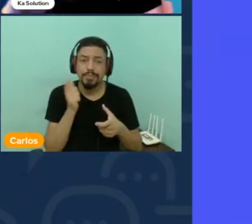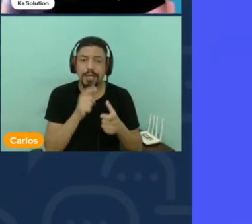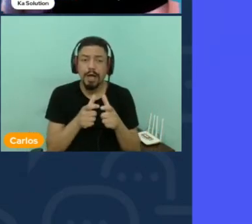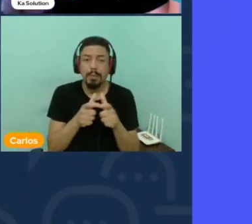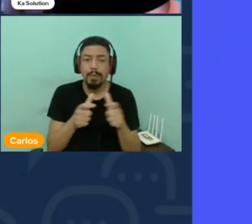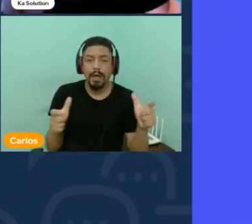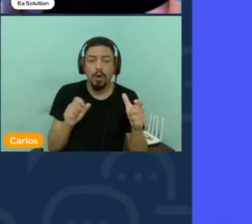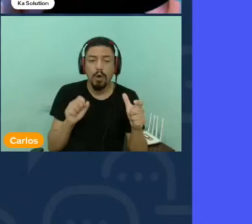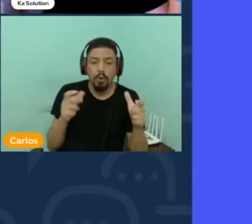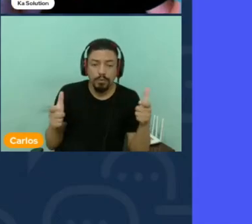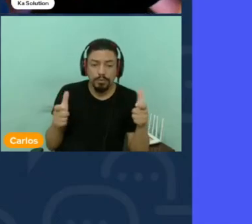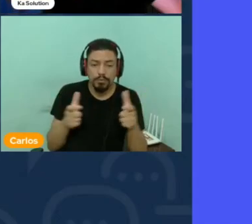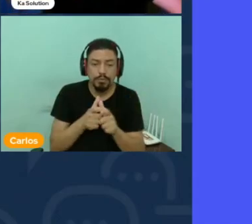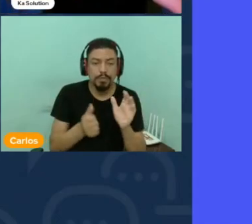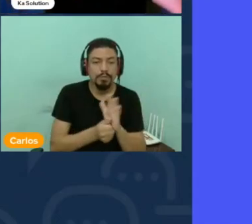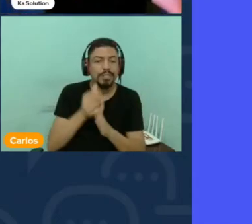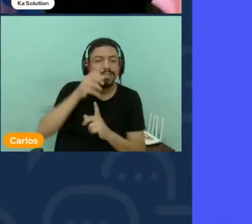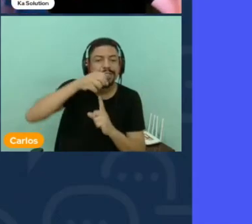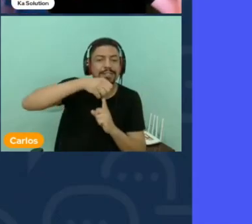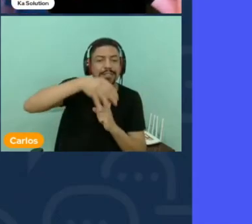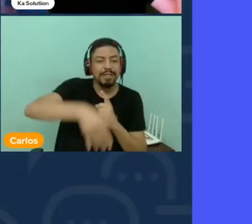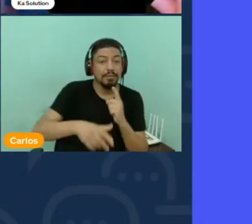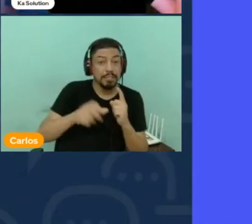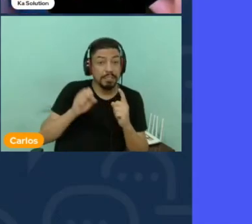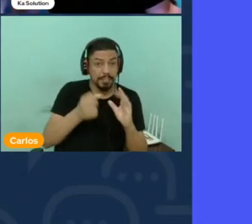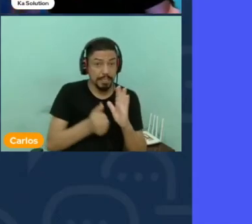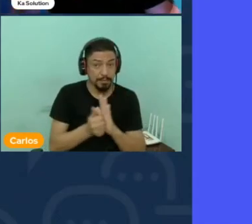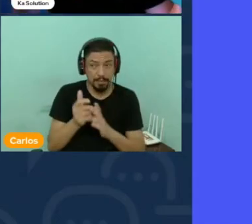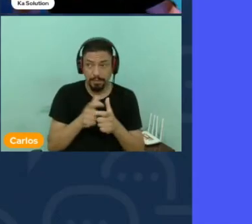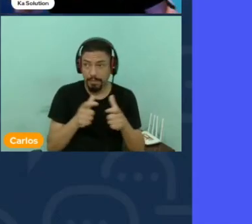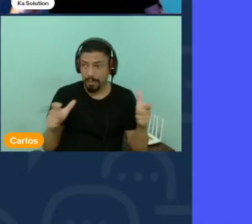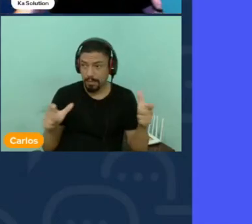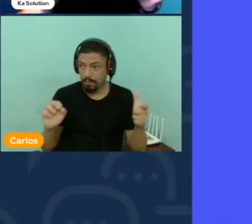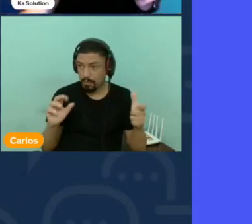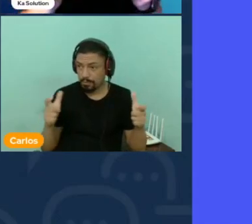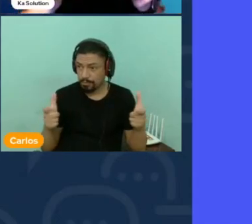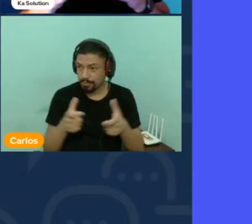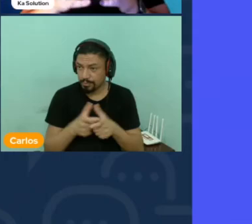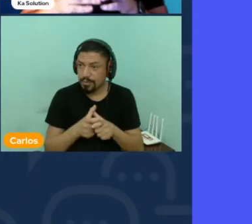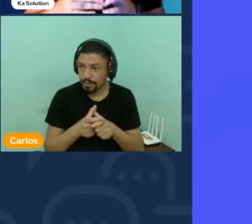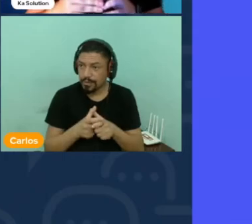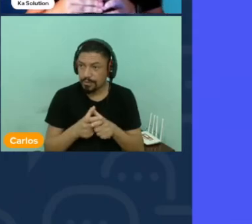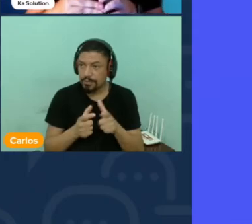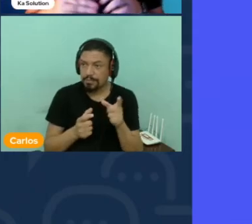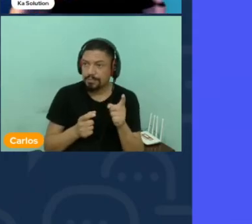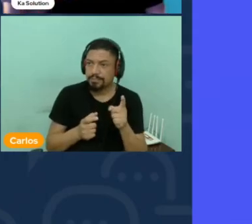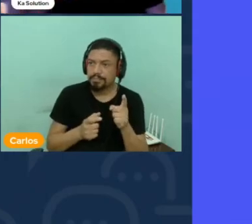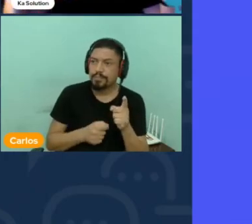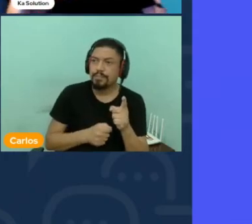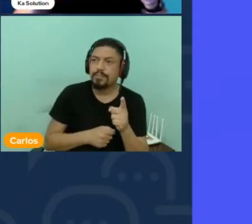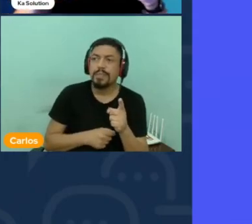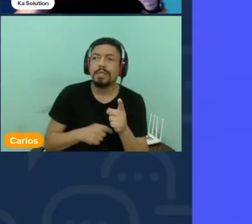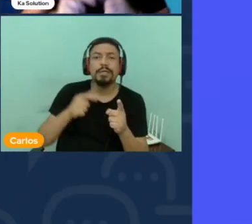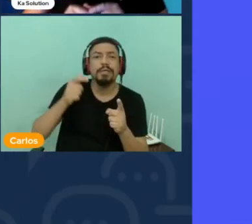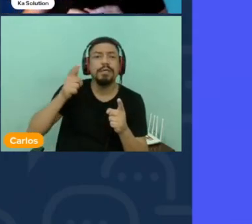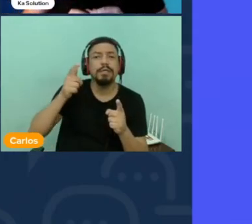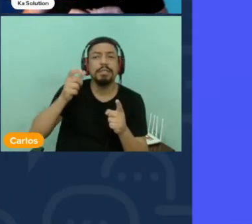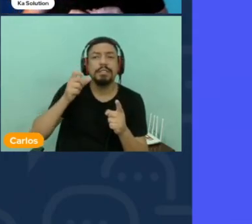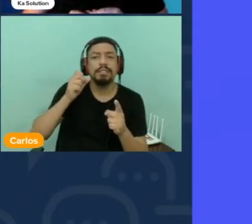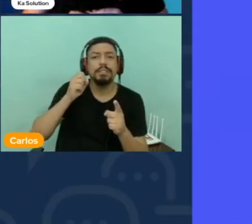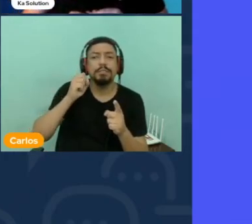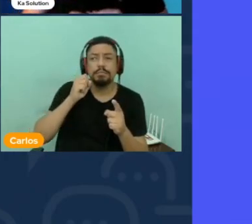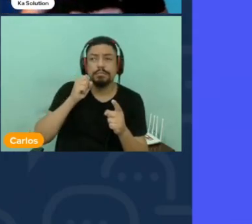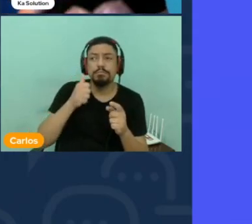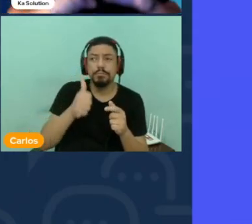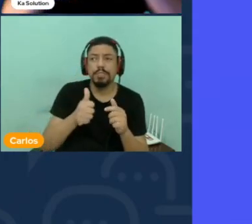aumentar a quantidade de servidores quando a minha demanda aumenta e também diminuir a quantidade de servidores quando a demanda